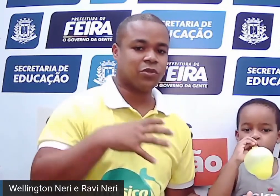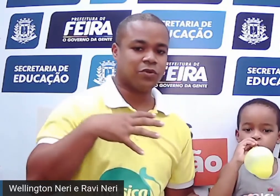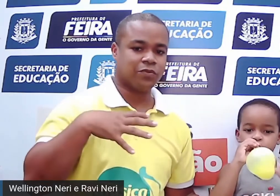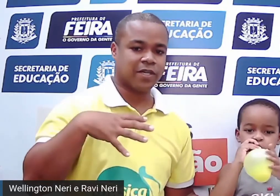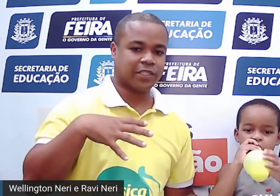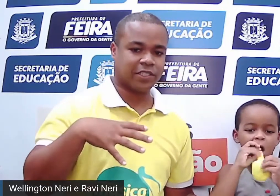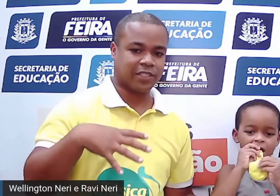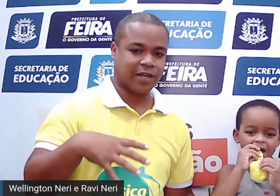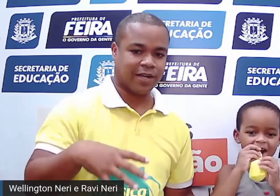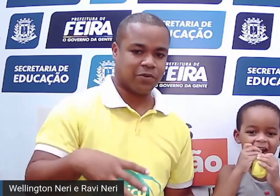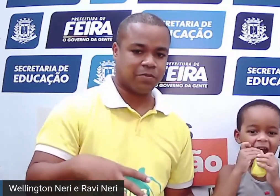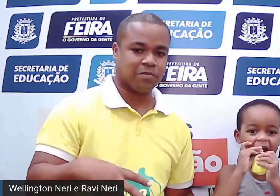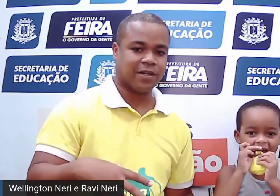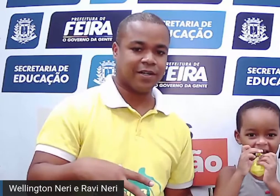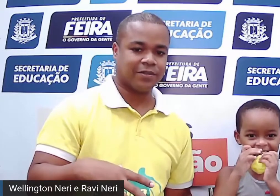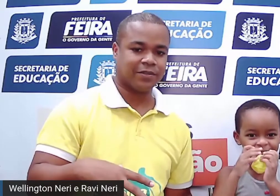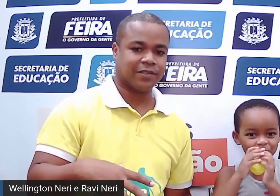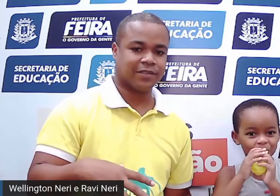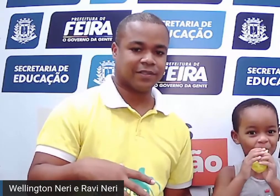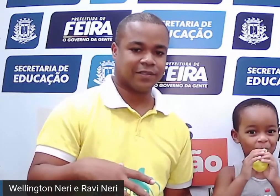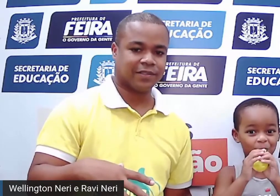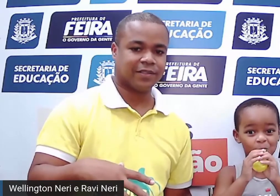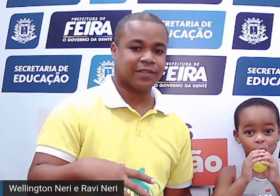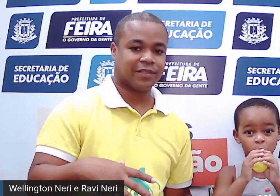De novo, enche de ar o pulmão.